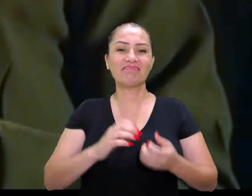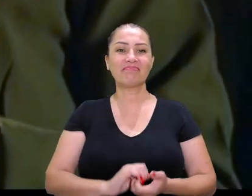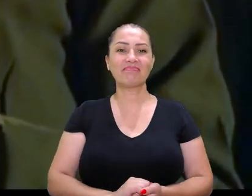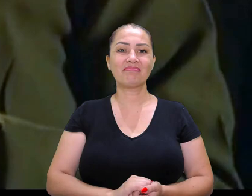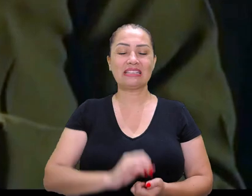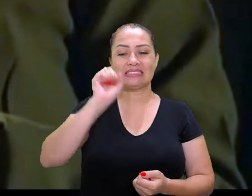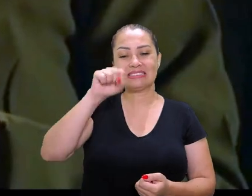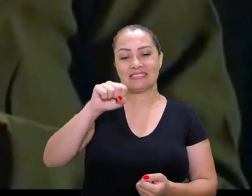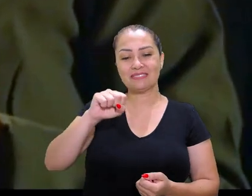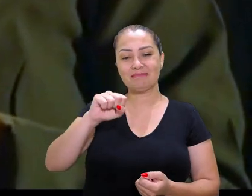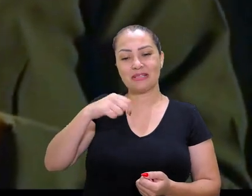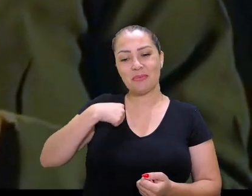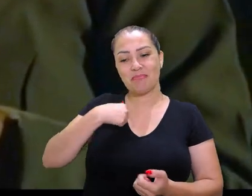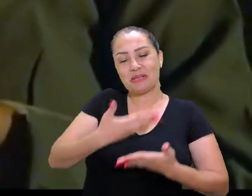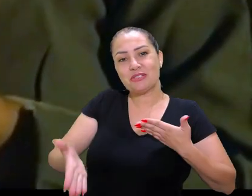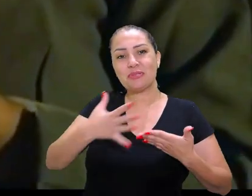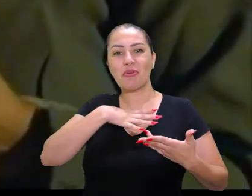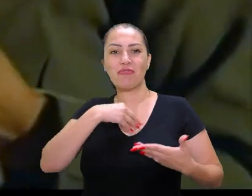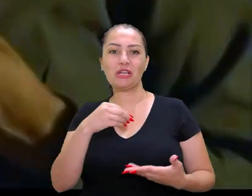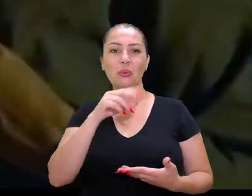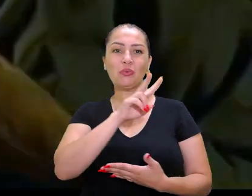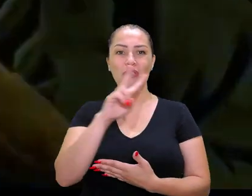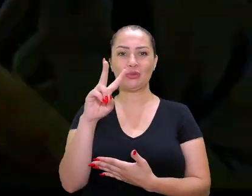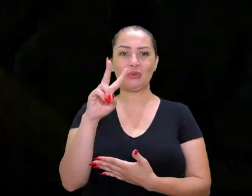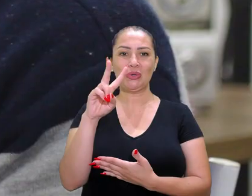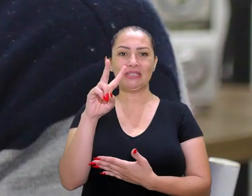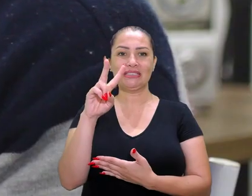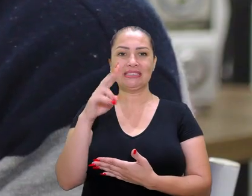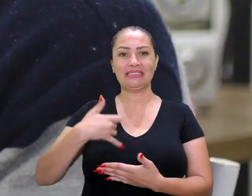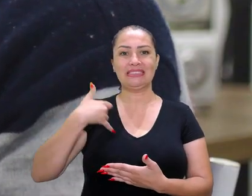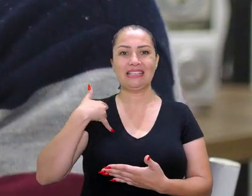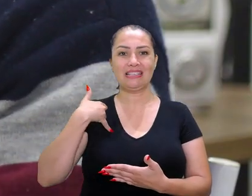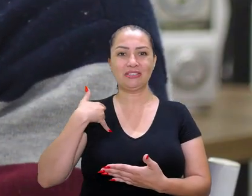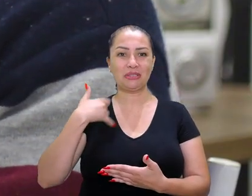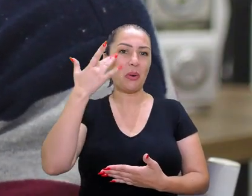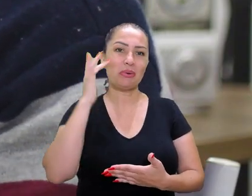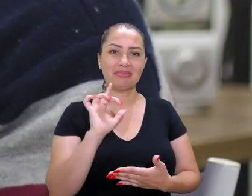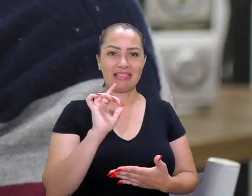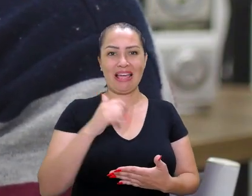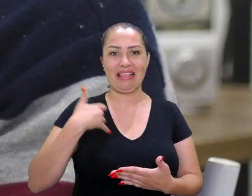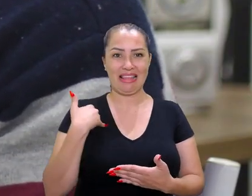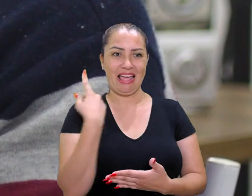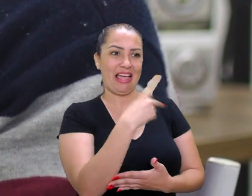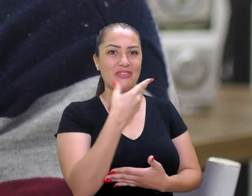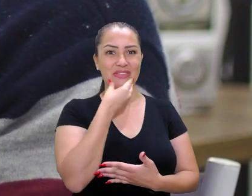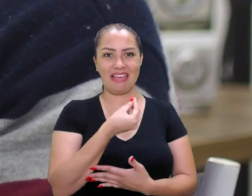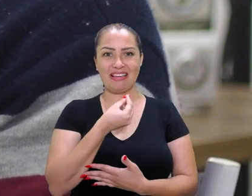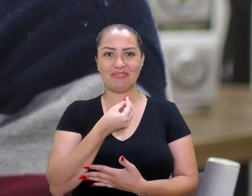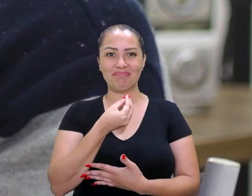perdi meu filho com 22 anos. Não sei que idade o Gabriel tem. Não prestei atenção, se vocês